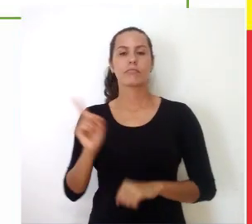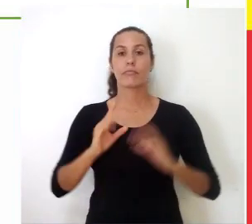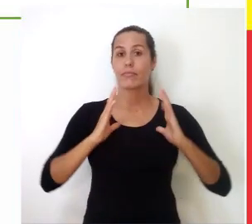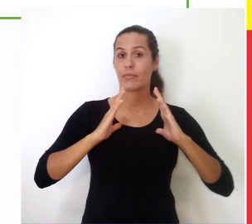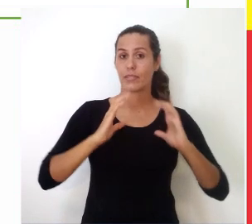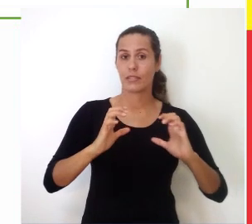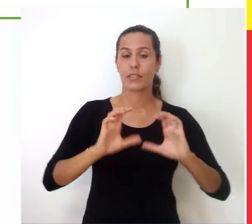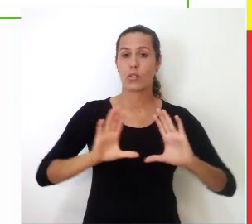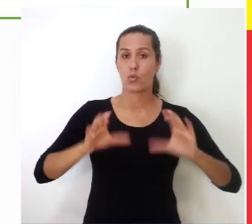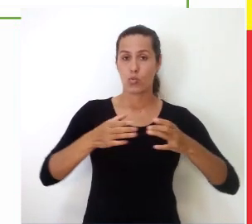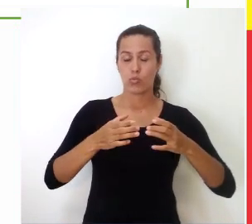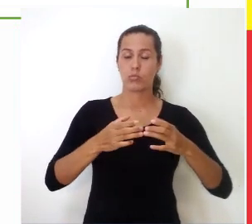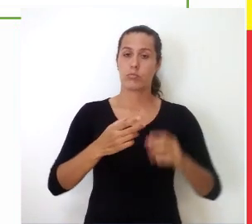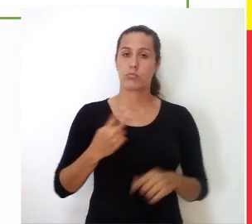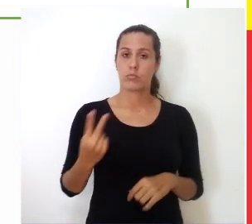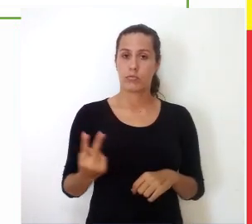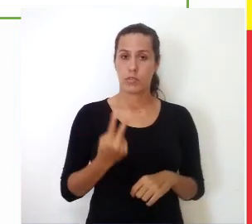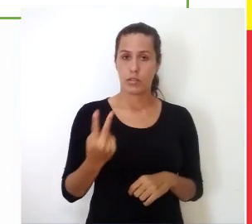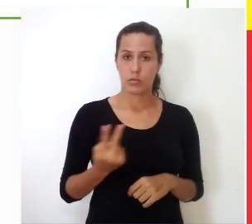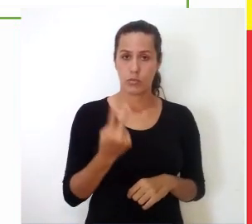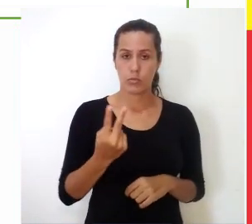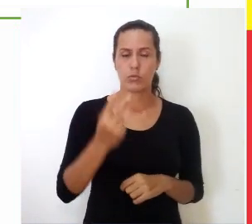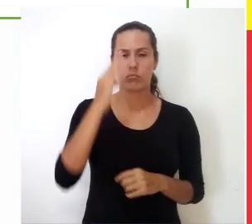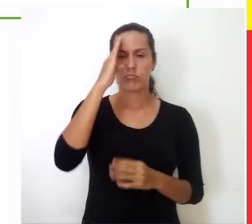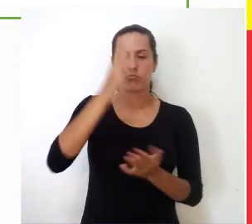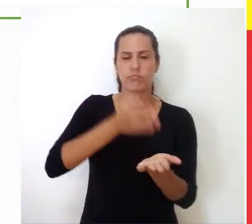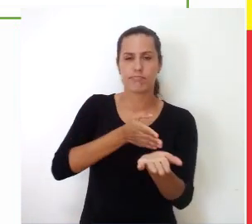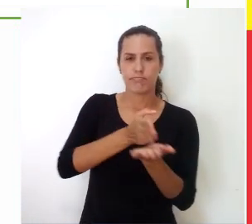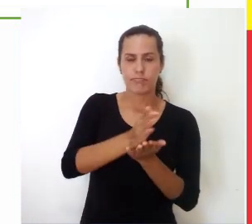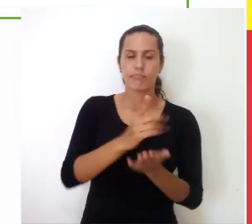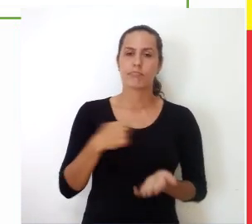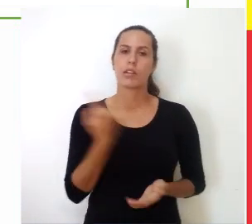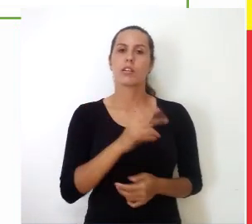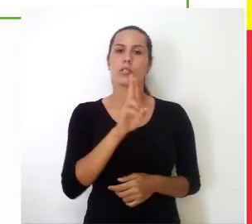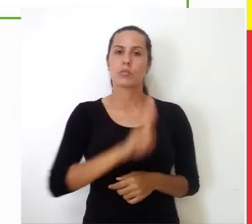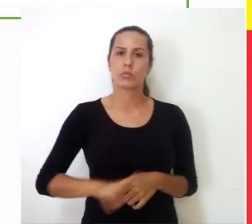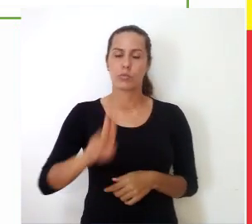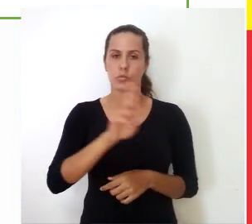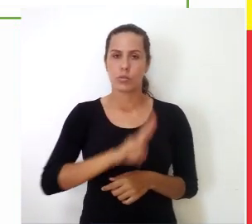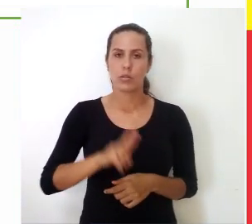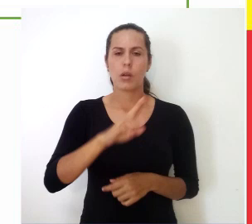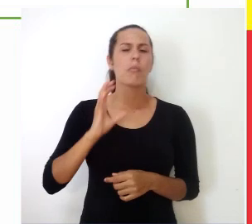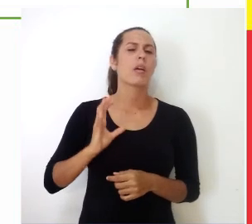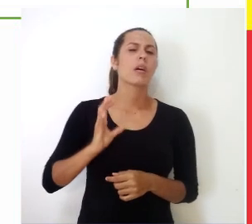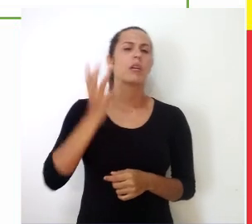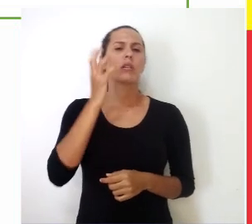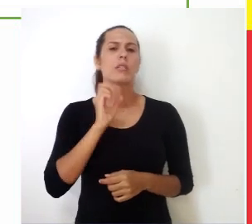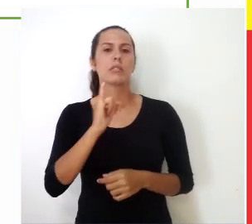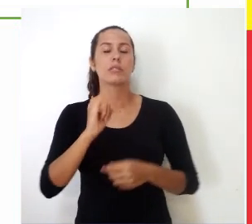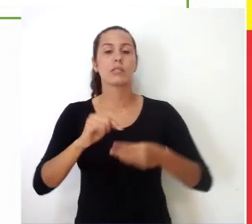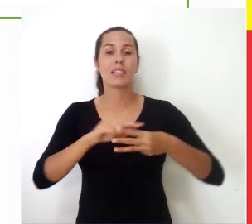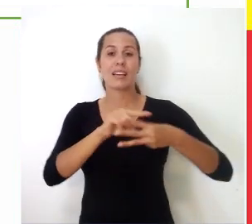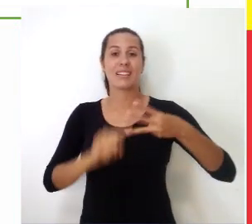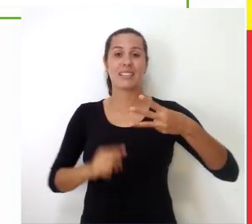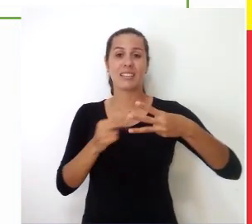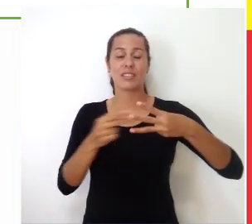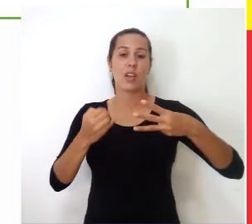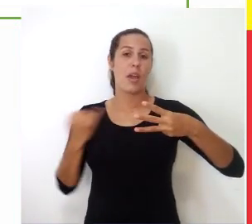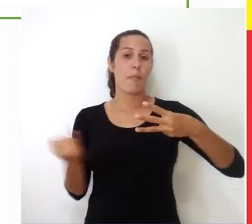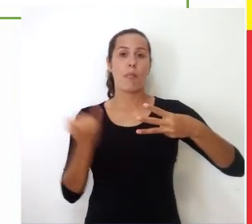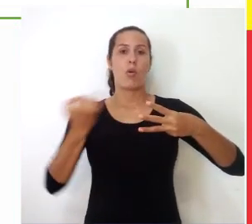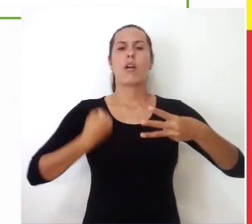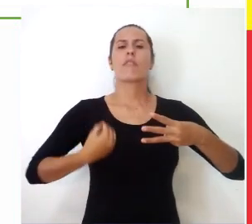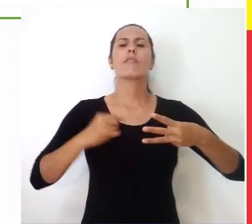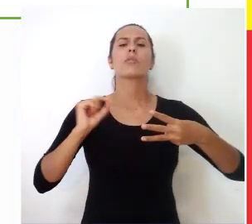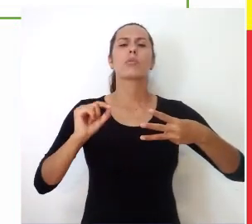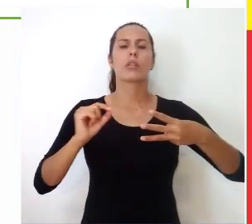ética é o conjunto de valores e princípios que nós usamos para decidir as três grandes questões da